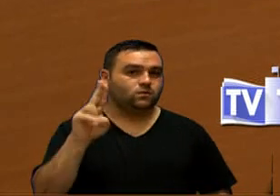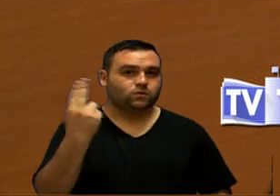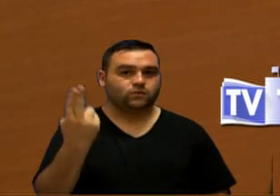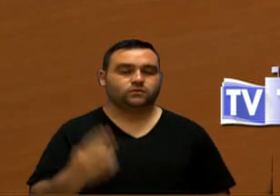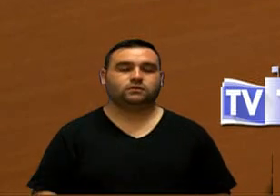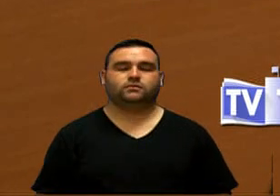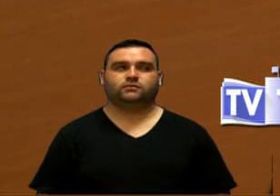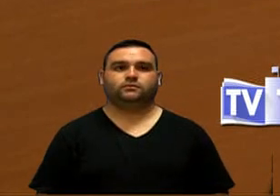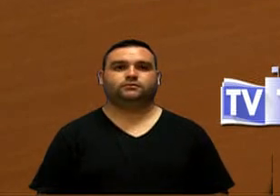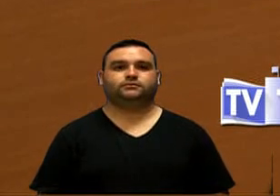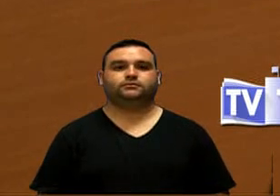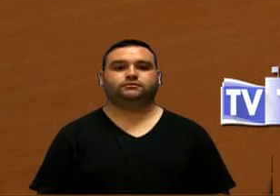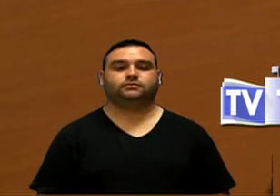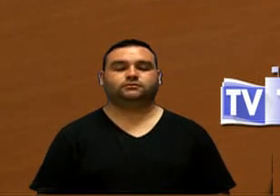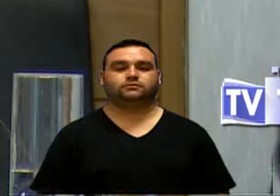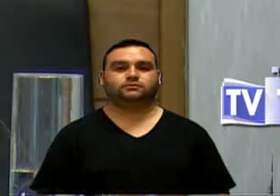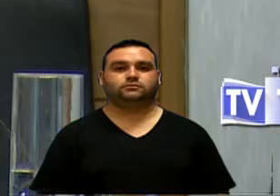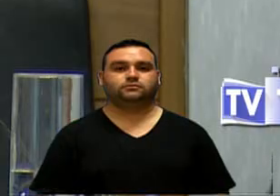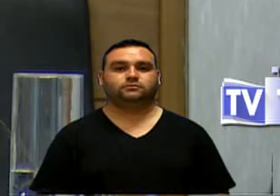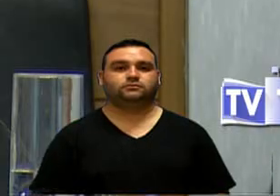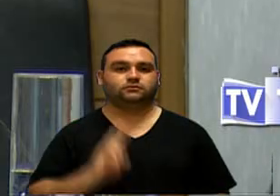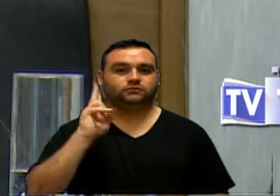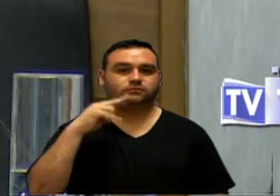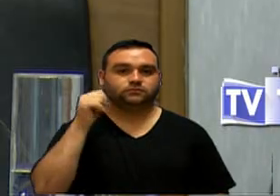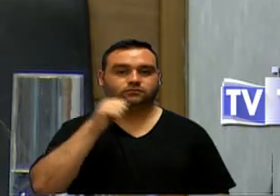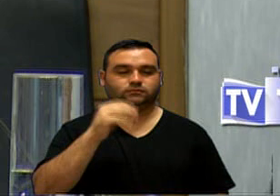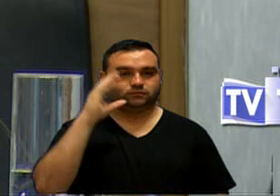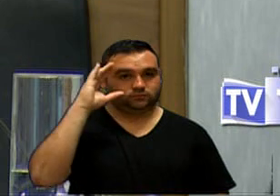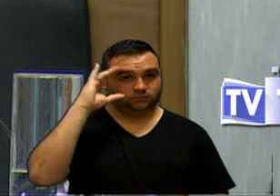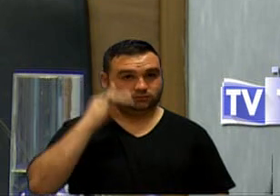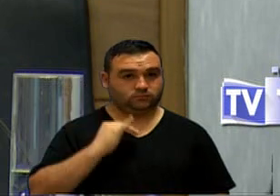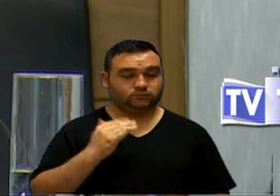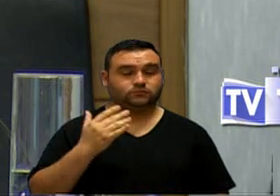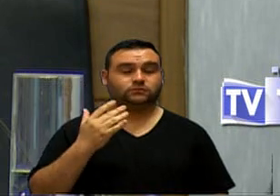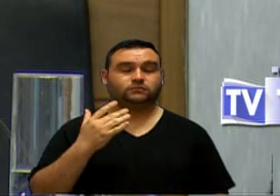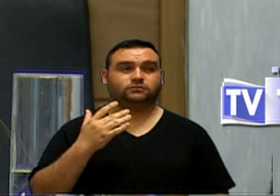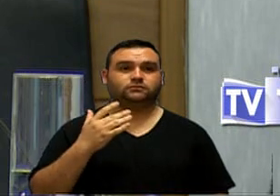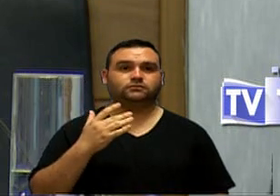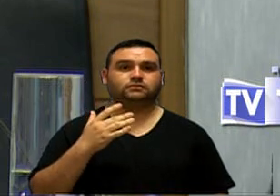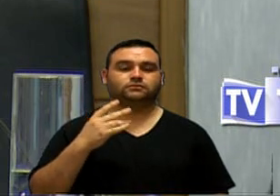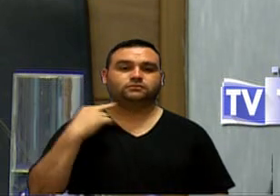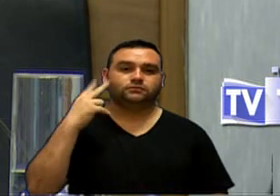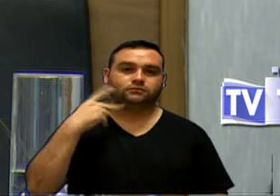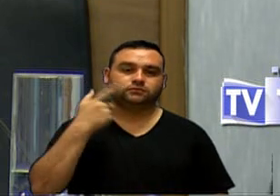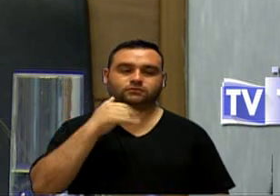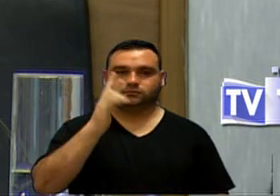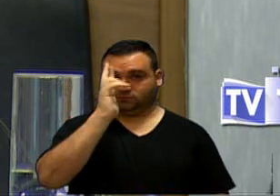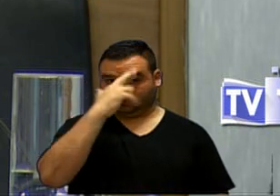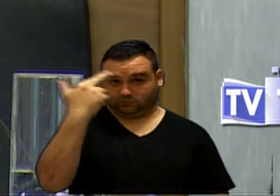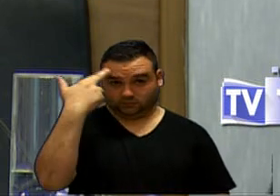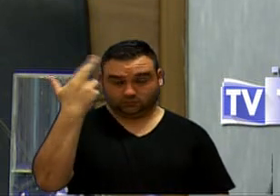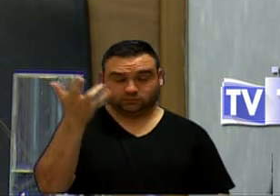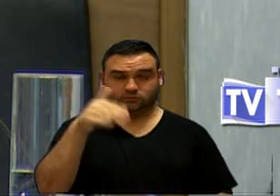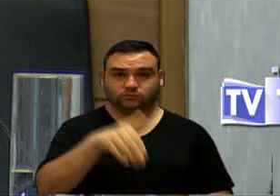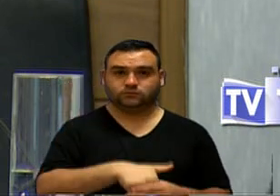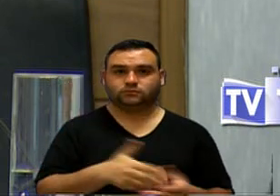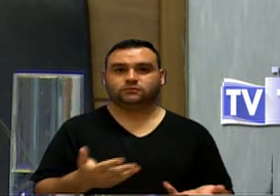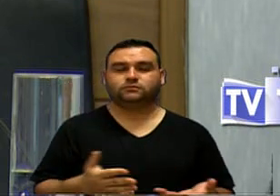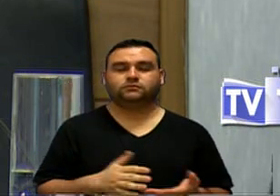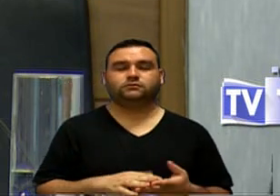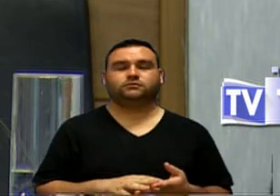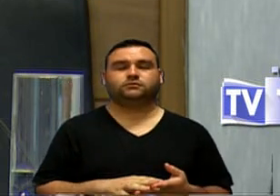Piscine, o voto. Vereadora Yara Bernardi, o voto. Vereador Rafael Militão, o